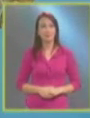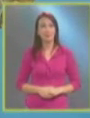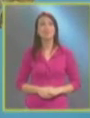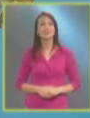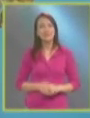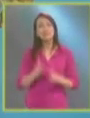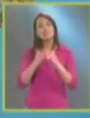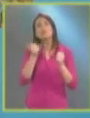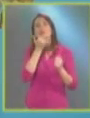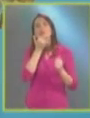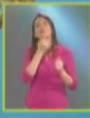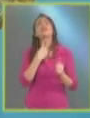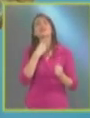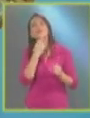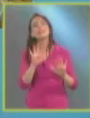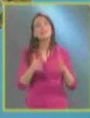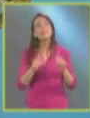gripe.